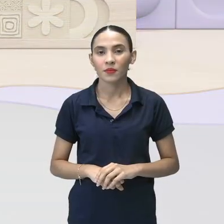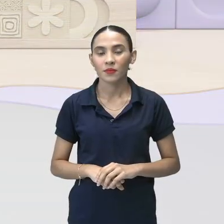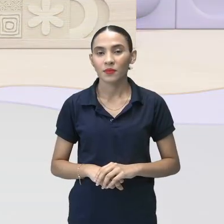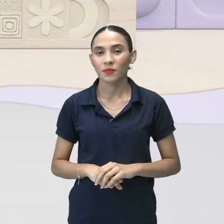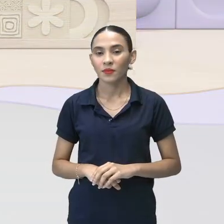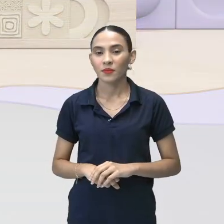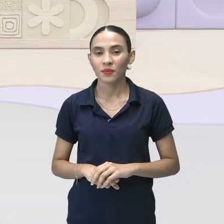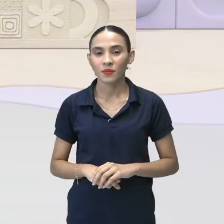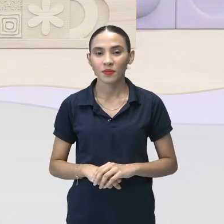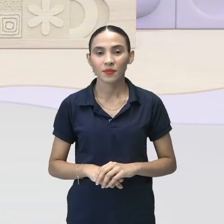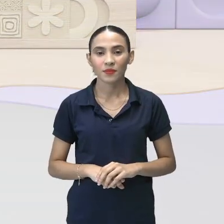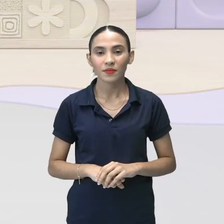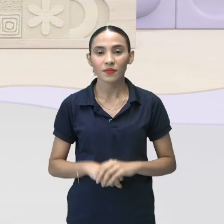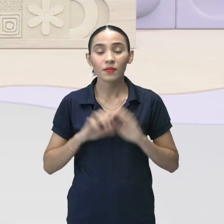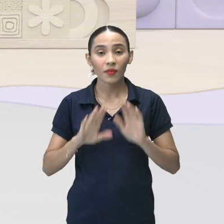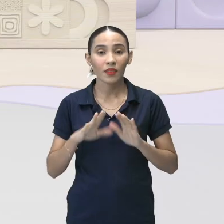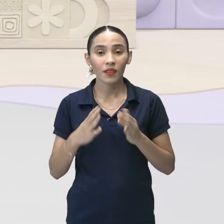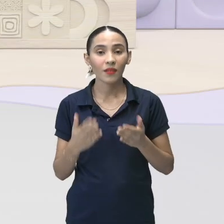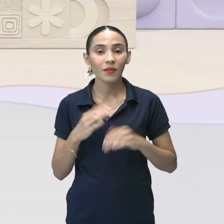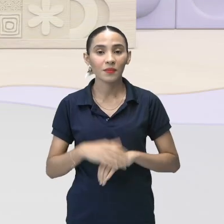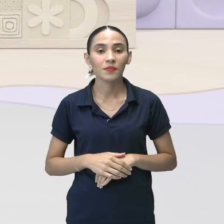nossa imanência,